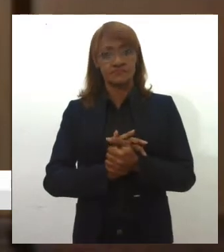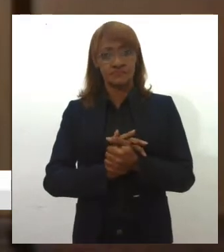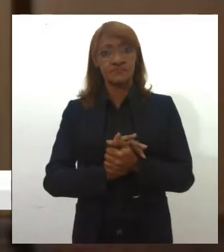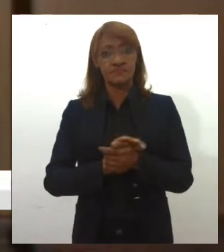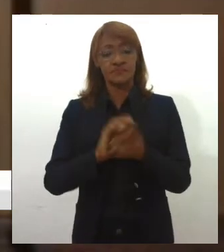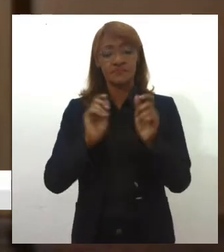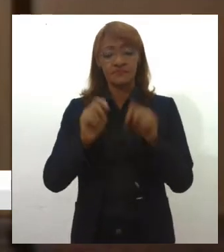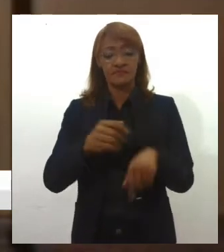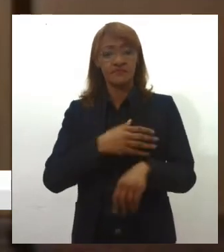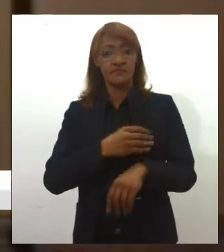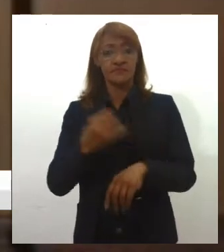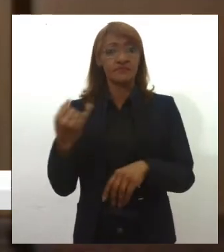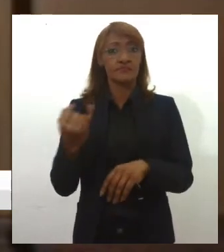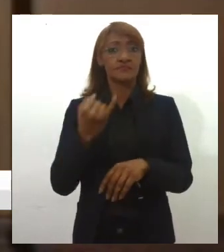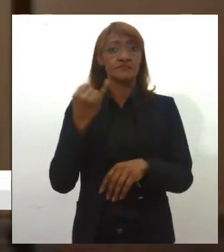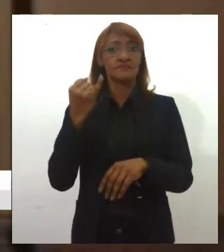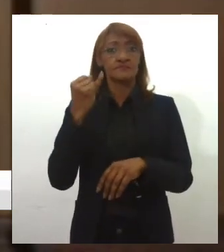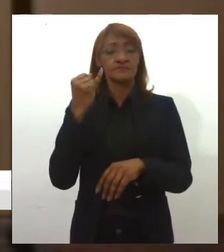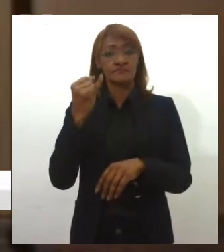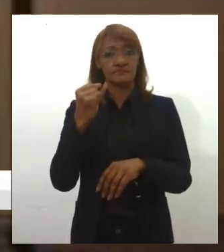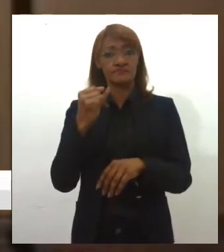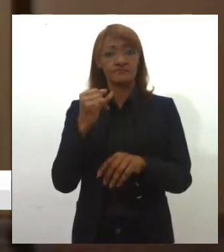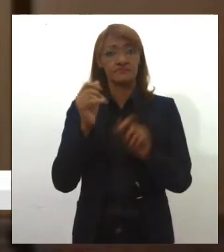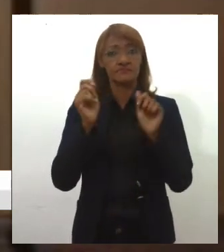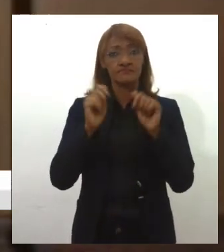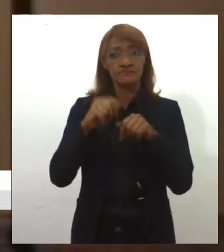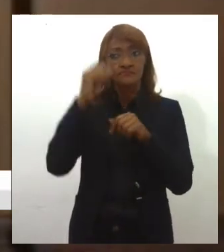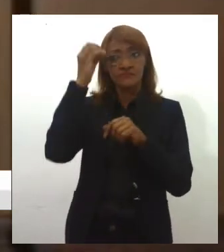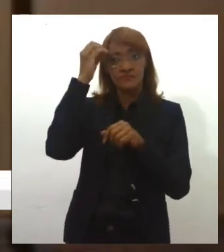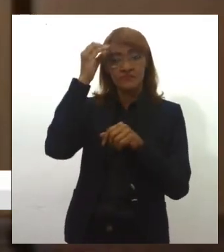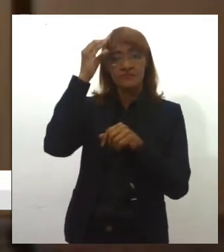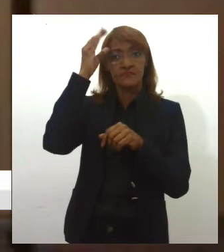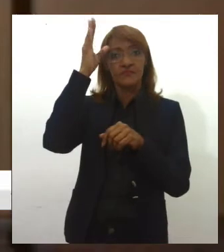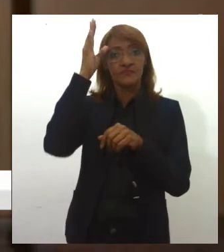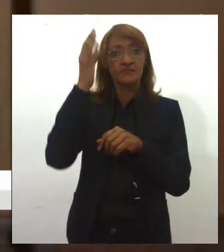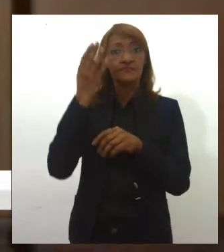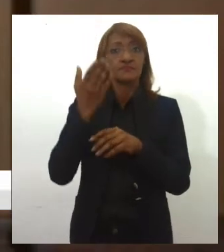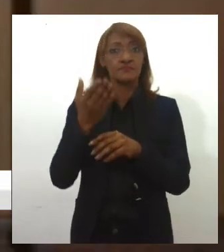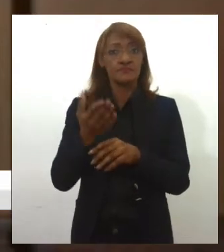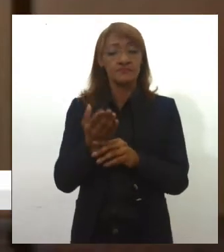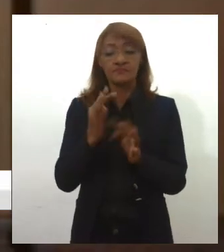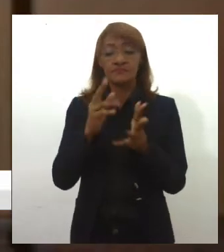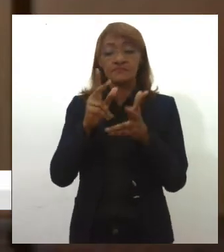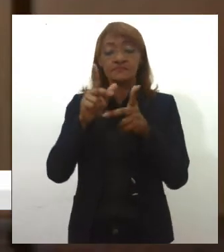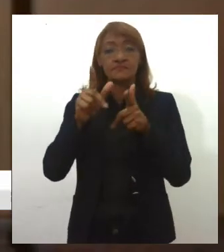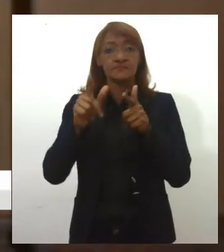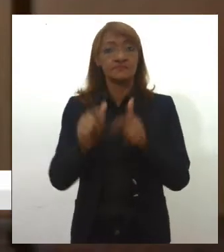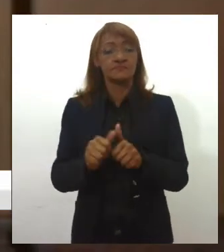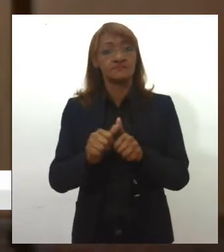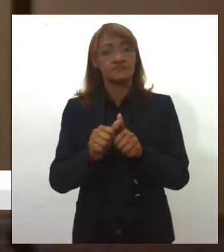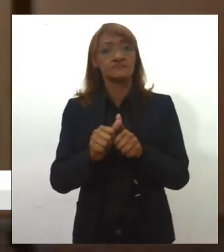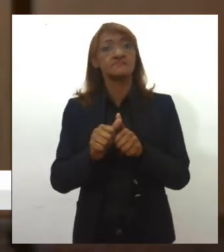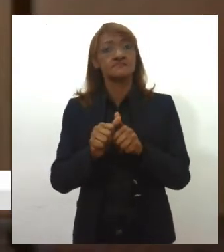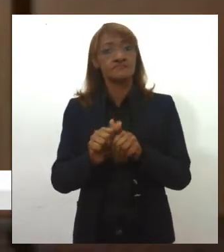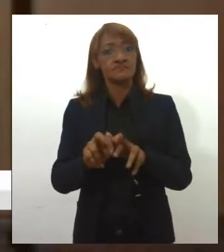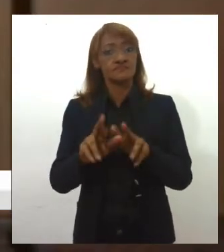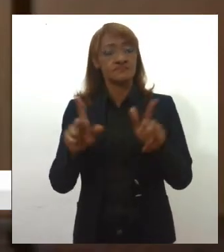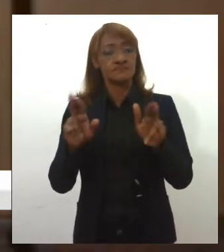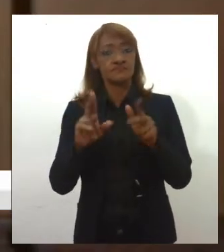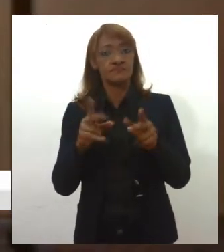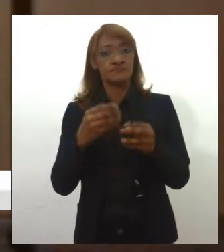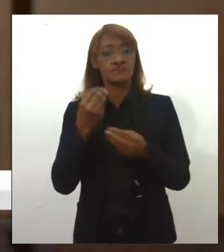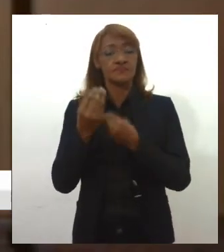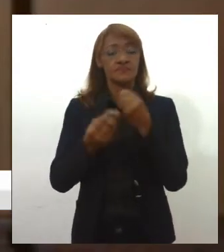que os seus filhos aprendam, né, para a visão de mundo que aquela família tenha, em relação à educação e aos